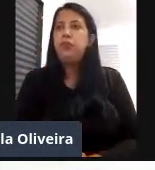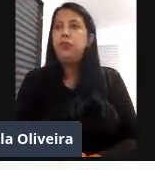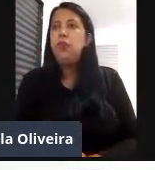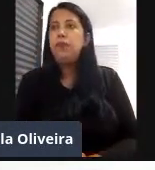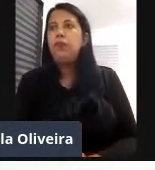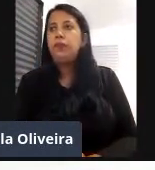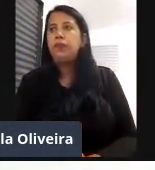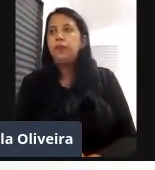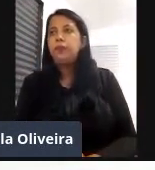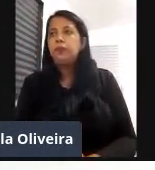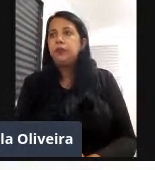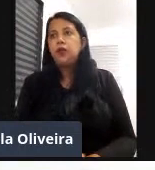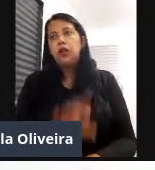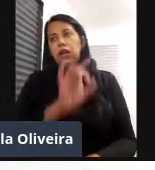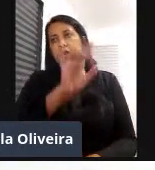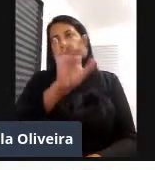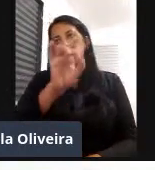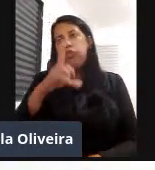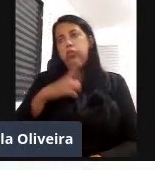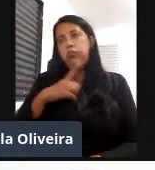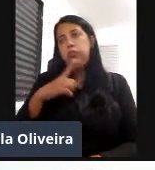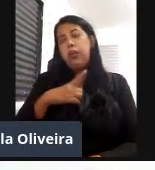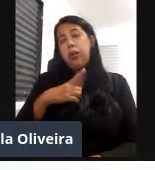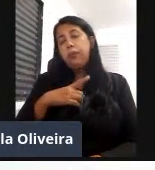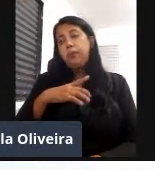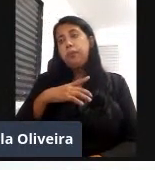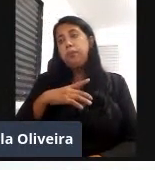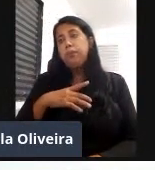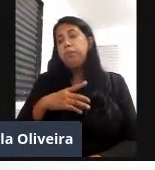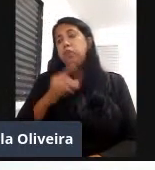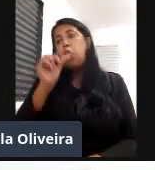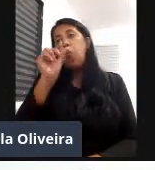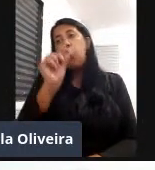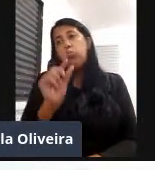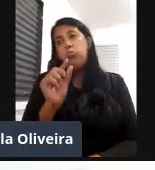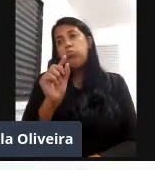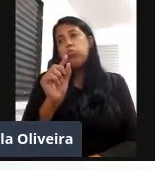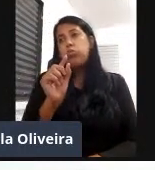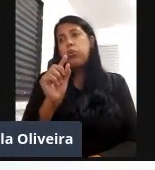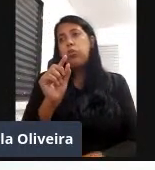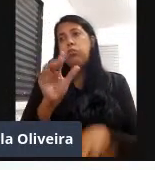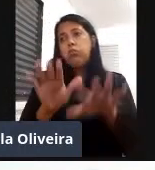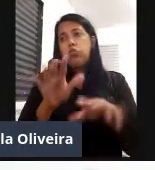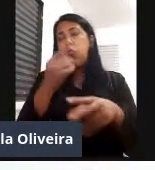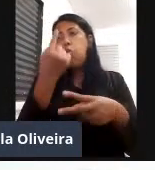trazer. Cada resultado contém pelo menos um termo da pesquisa.